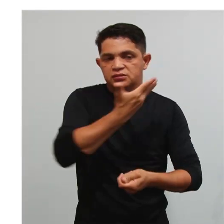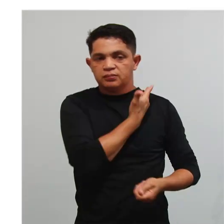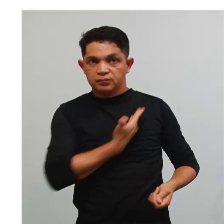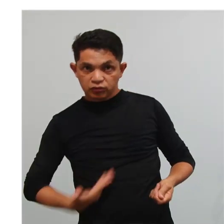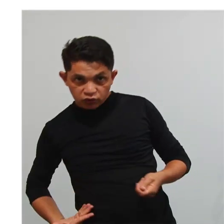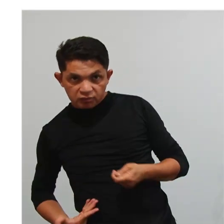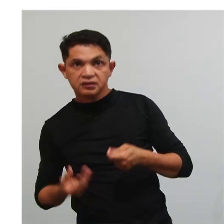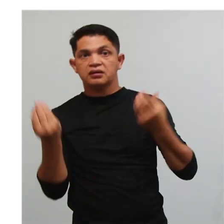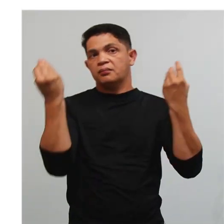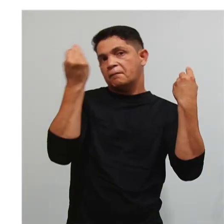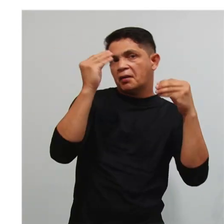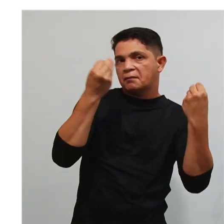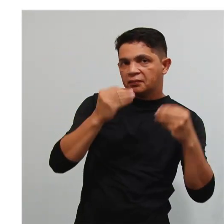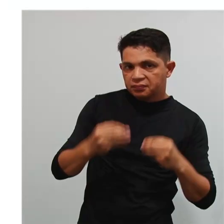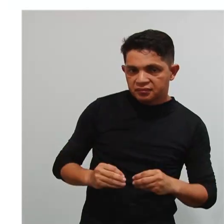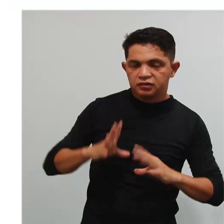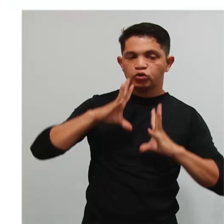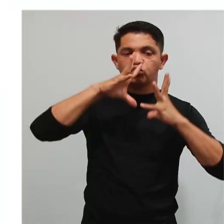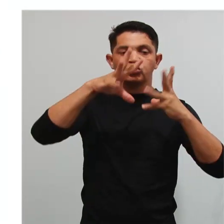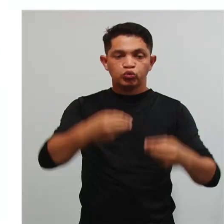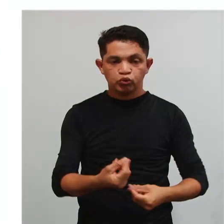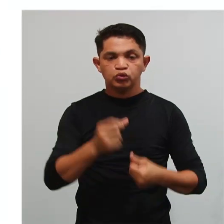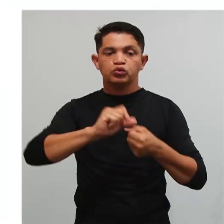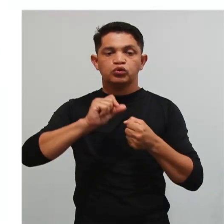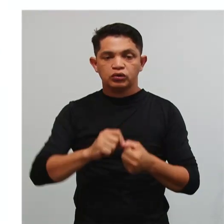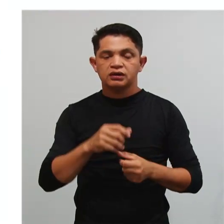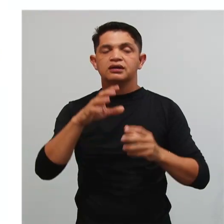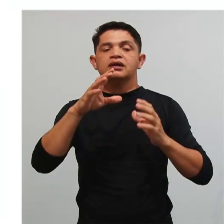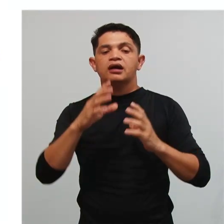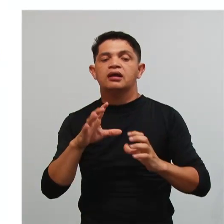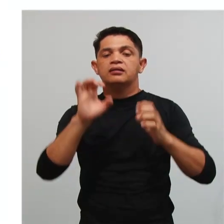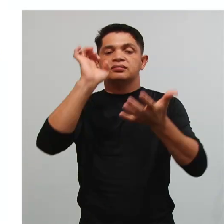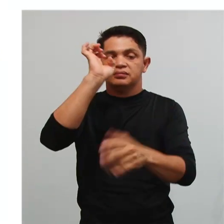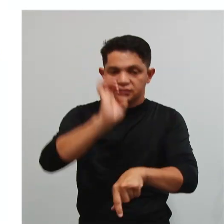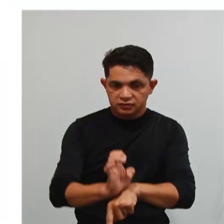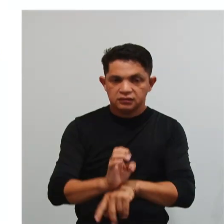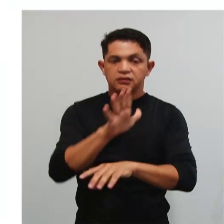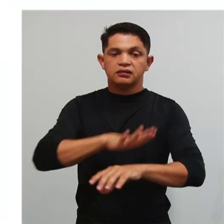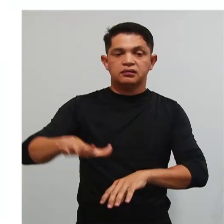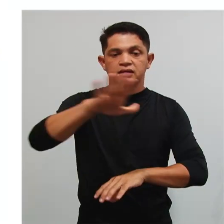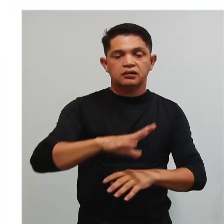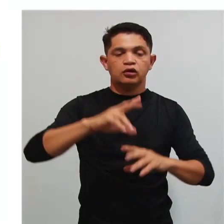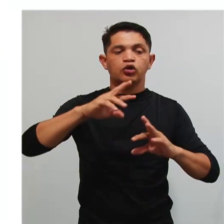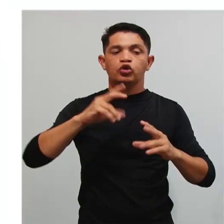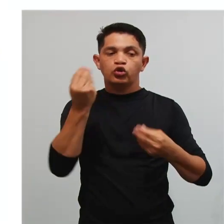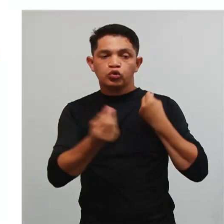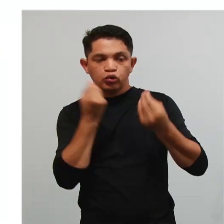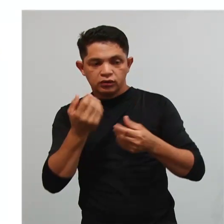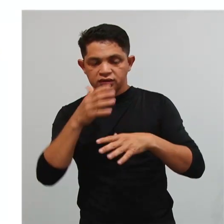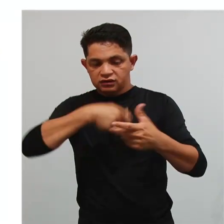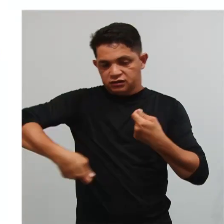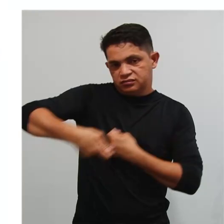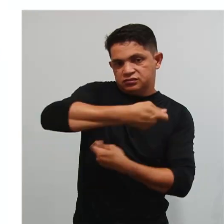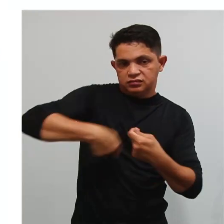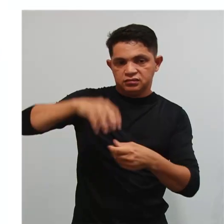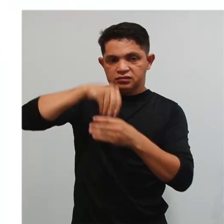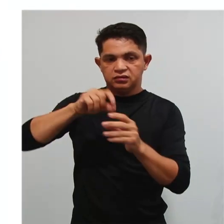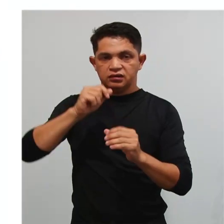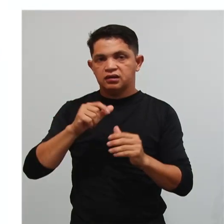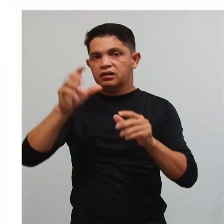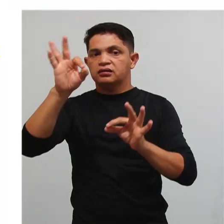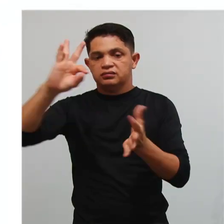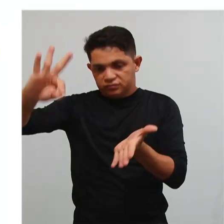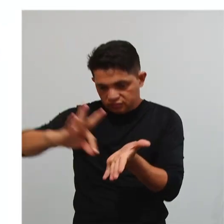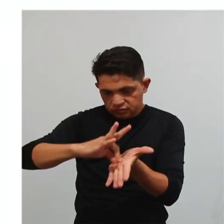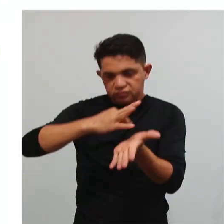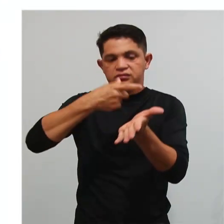pelo qual a autoridade competente estabelece normas administrativas, baixas instruções, né? Então,